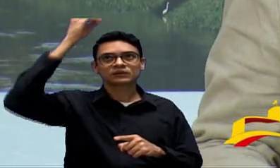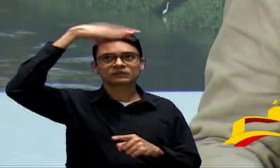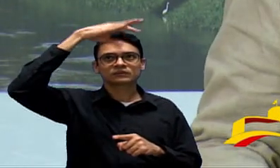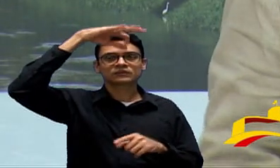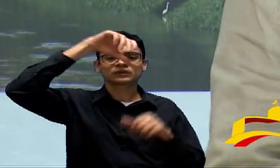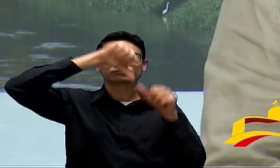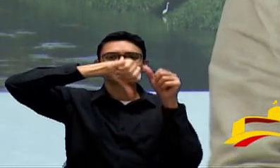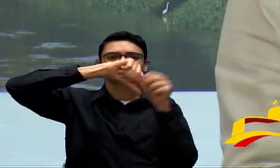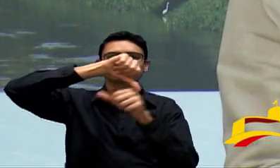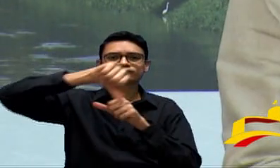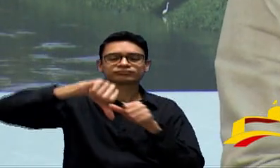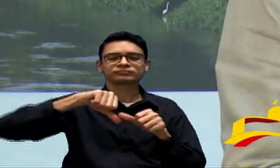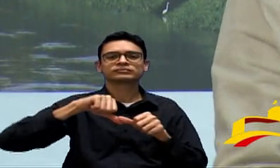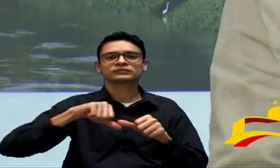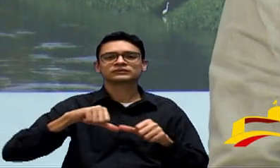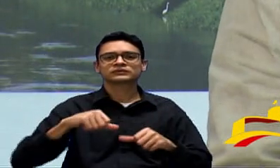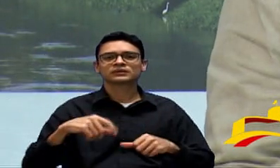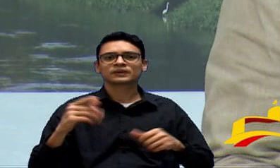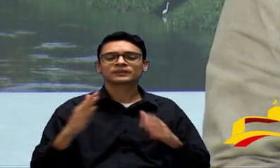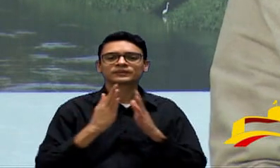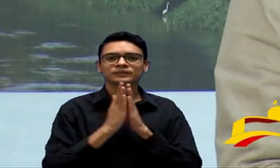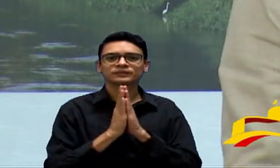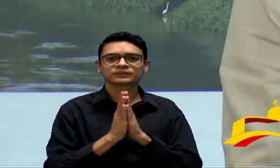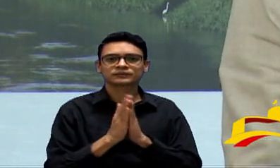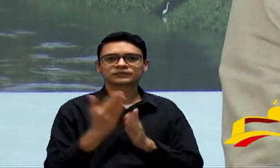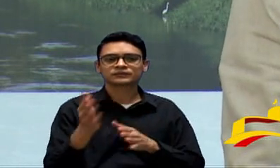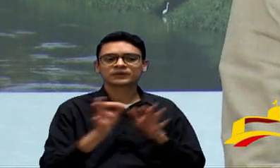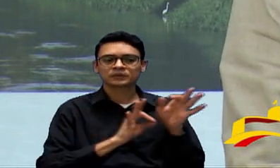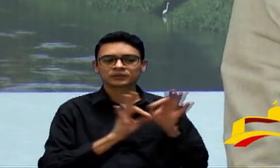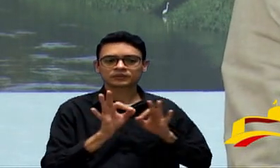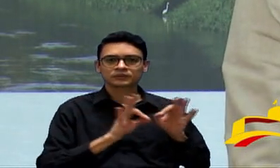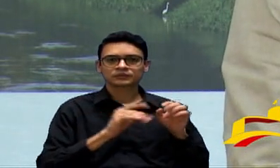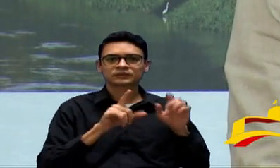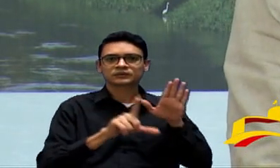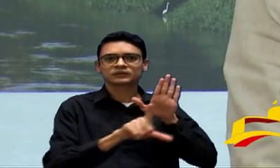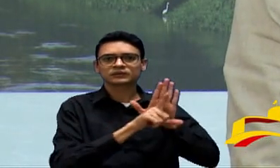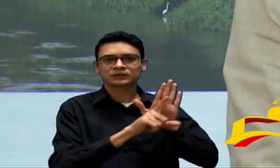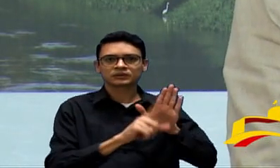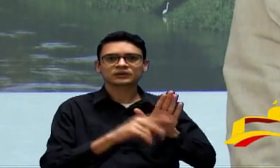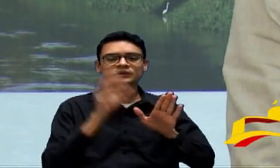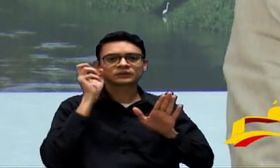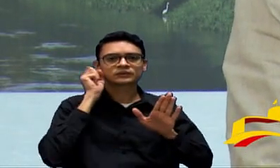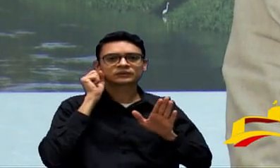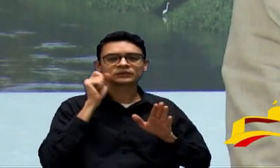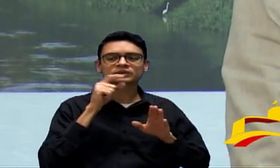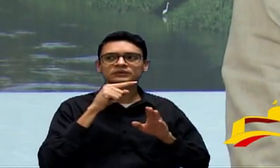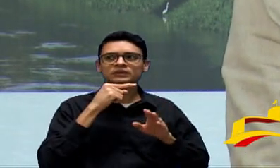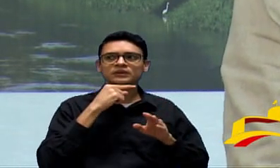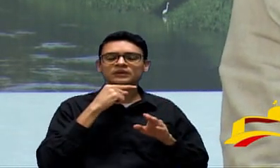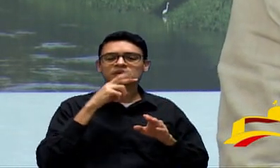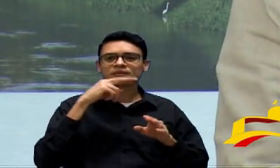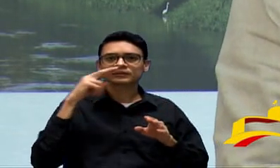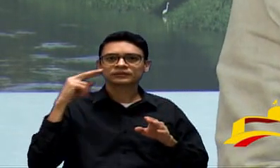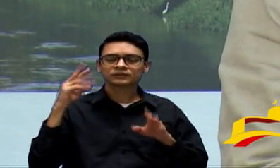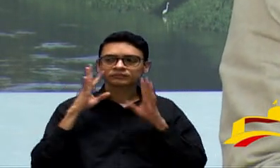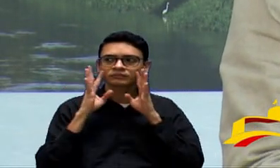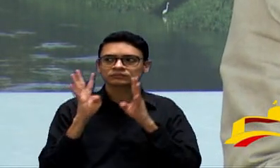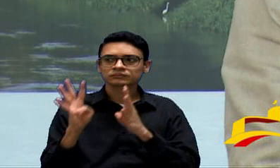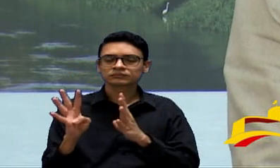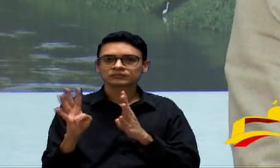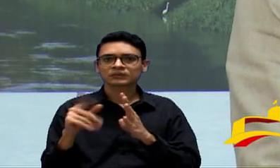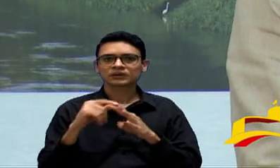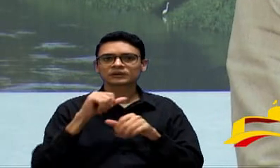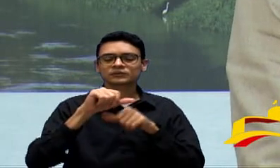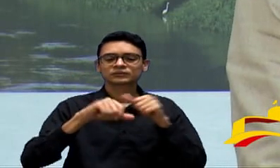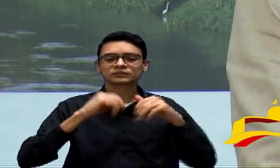E peço um apelo para os nobres vereadores, esse projeto de lei, ele está em oitiva com o prefeito, para essa oitiva chegar para cá e virar